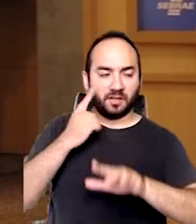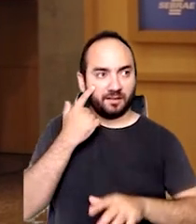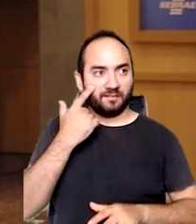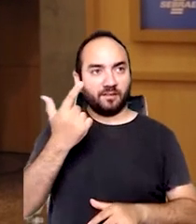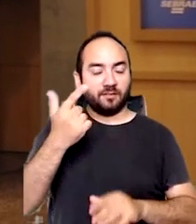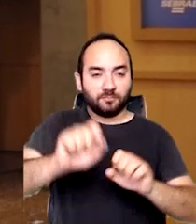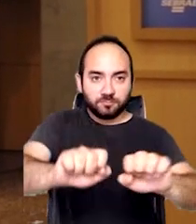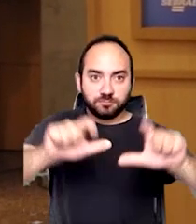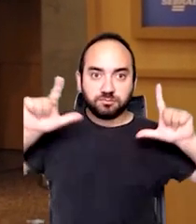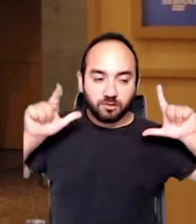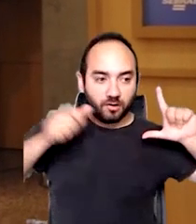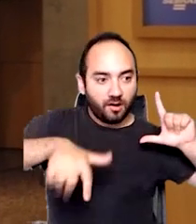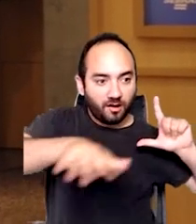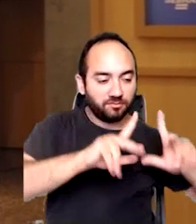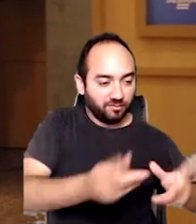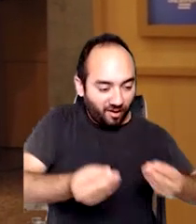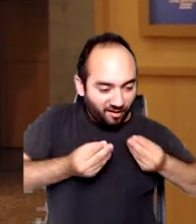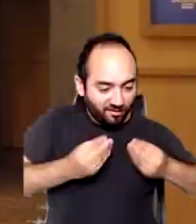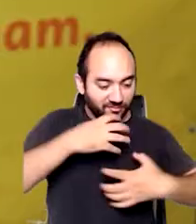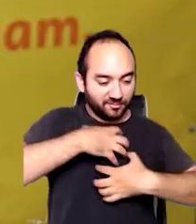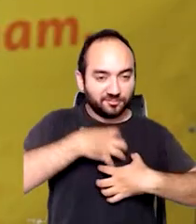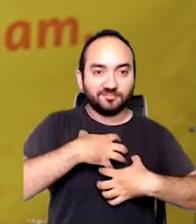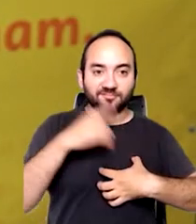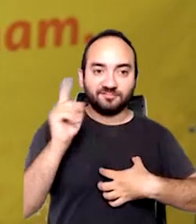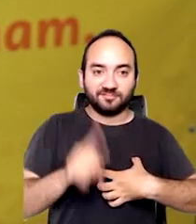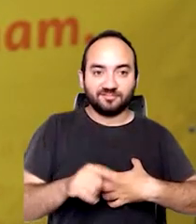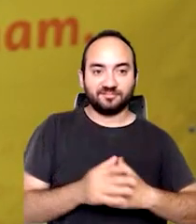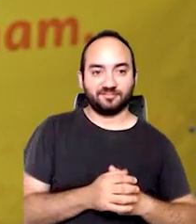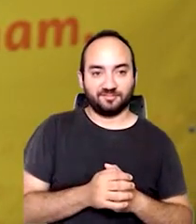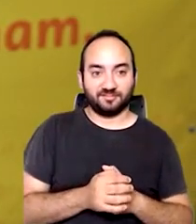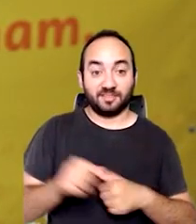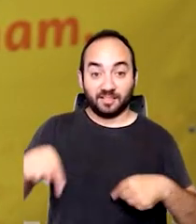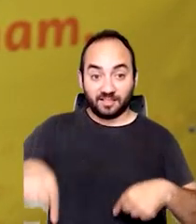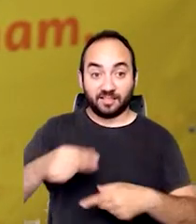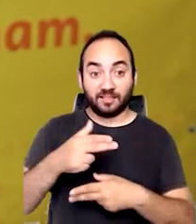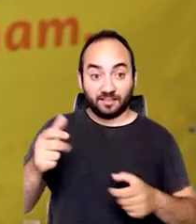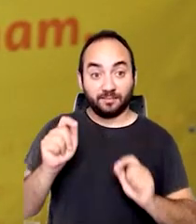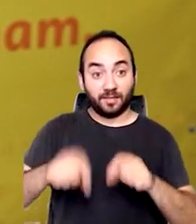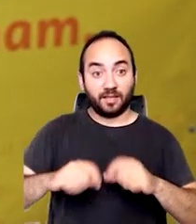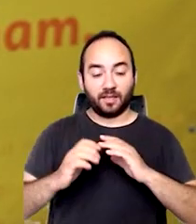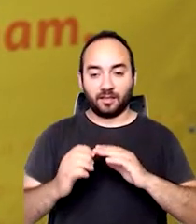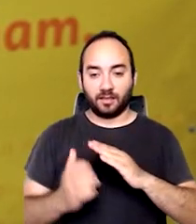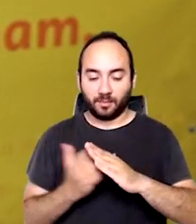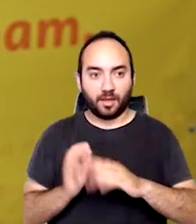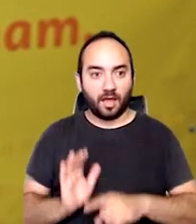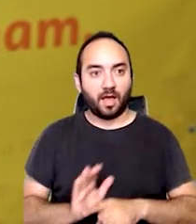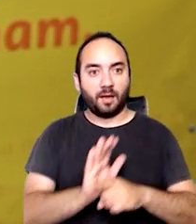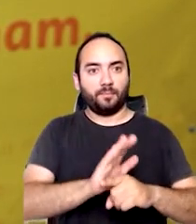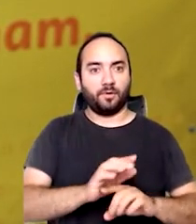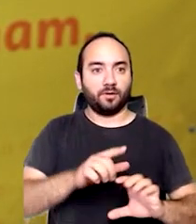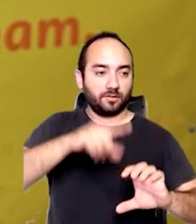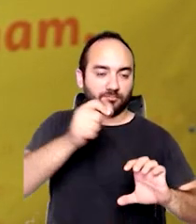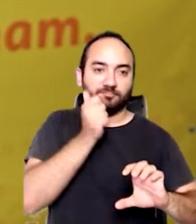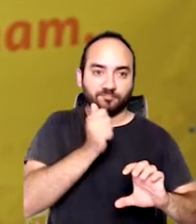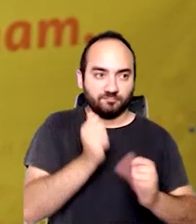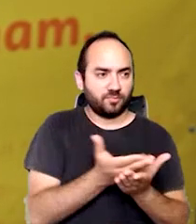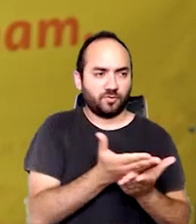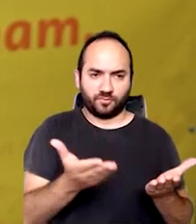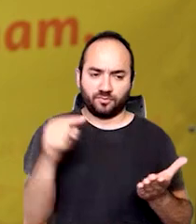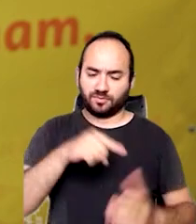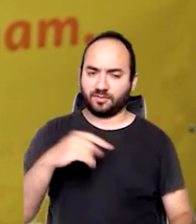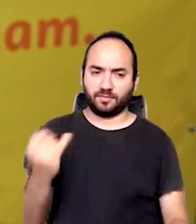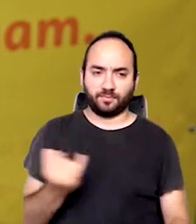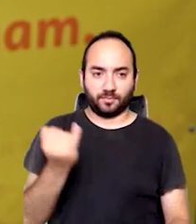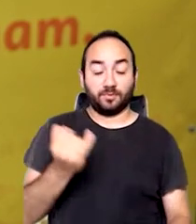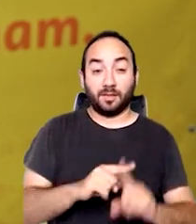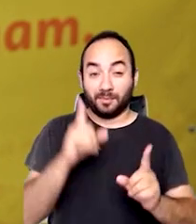me vi já dentro dessa premiação o sebrai ele é uma empresa que hoje ele apoia muito as mulheres e o empreendedorismo feminino ele